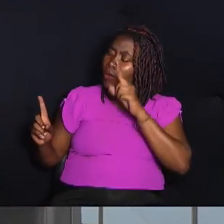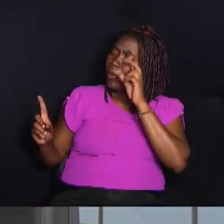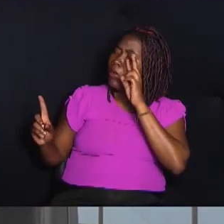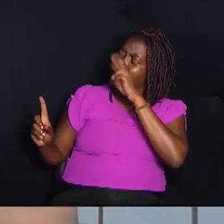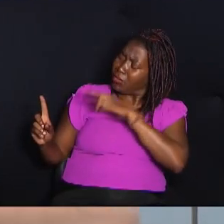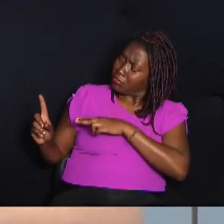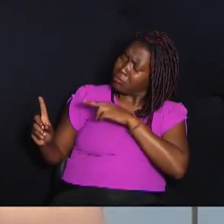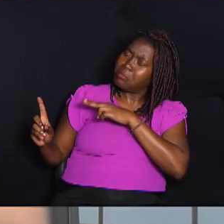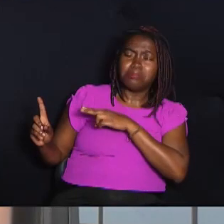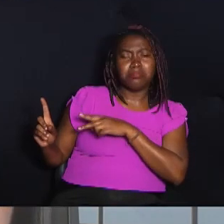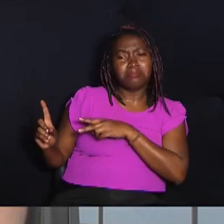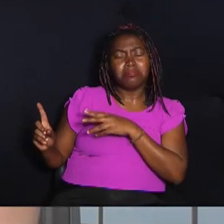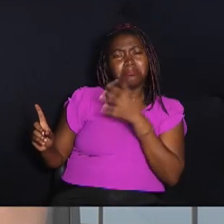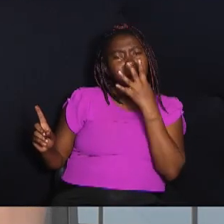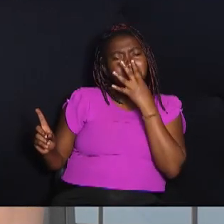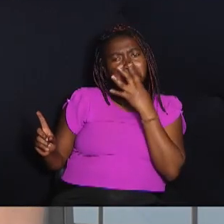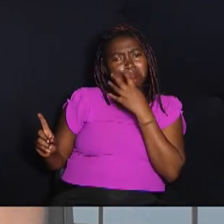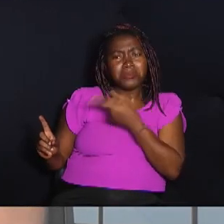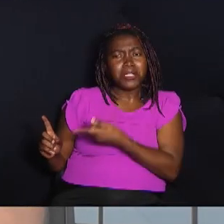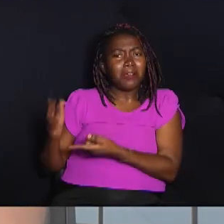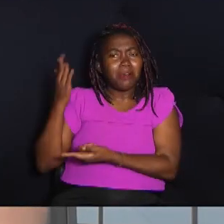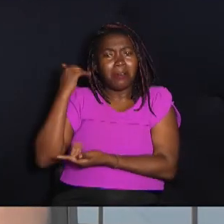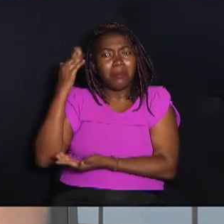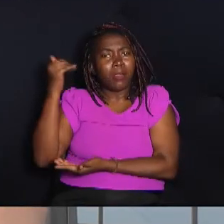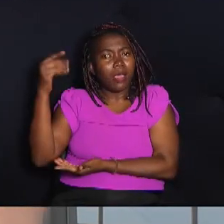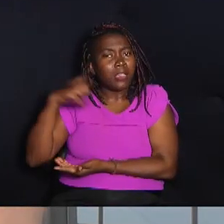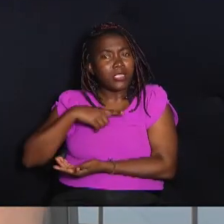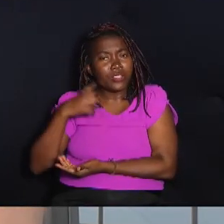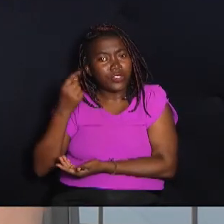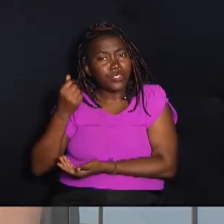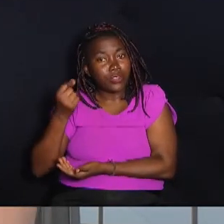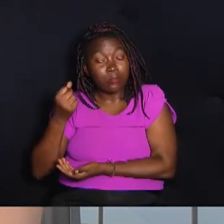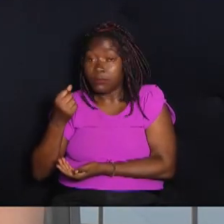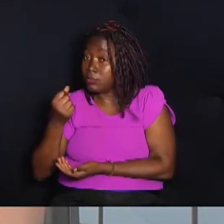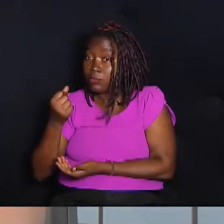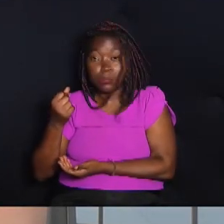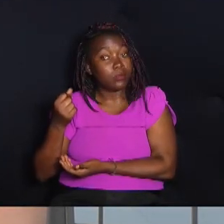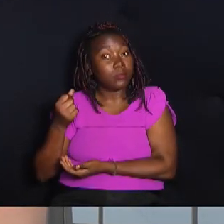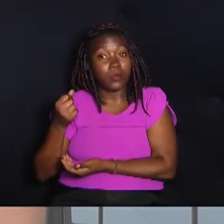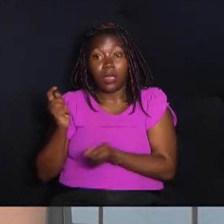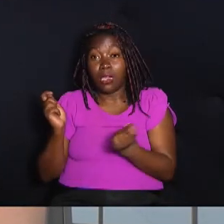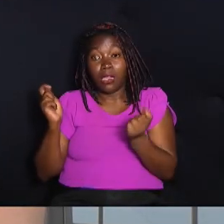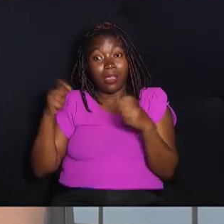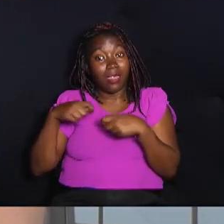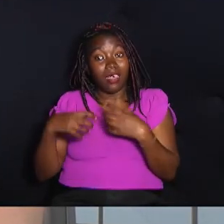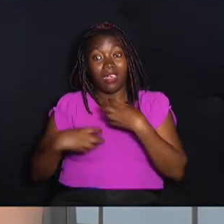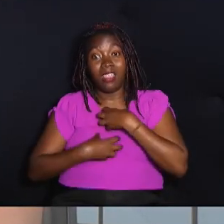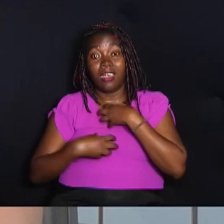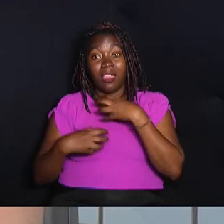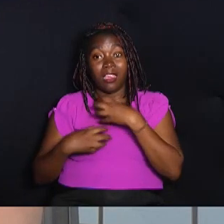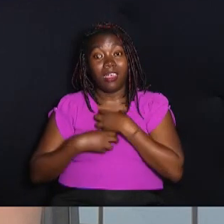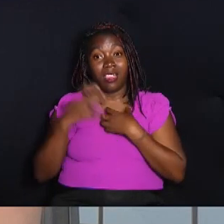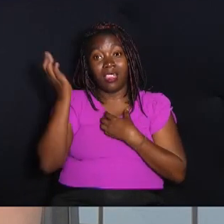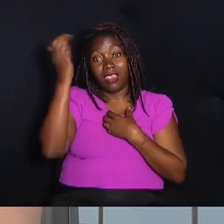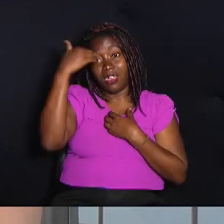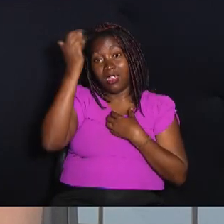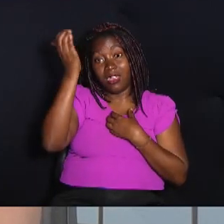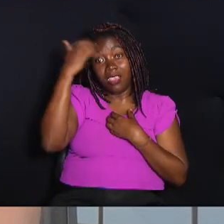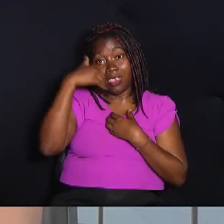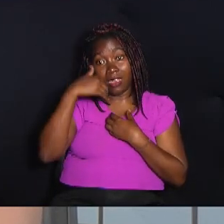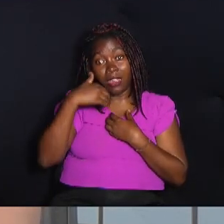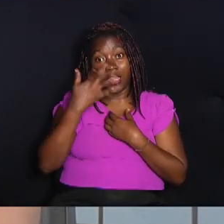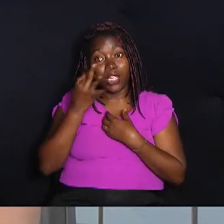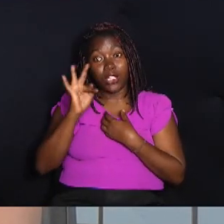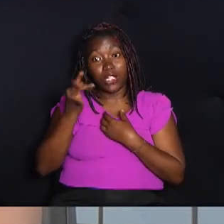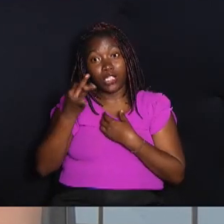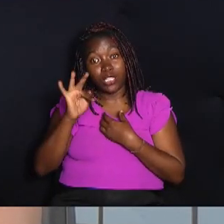mas a pessoa está lá, famosa, tem dinheiro. Não, é uma condição emocional, né, de uma dor,